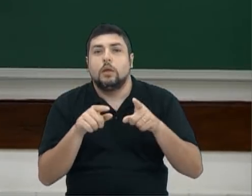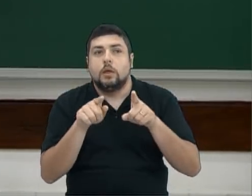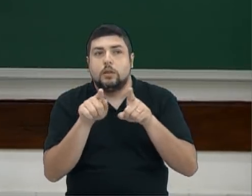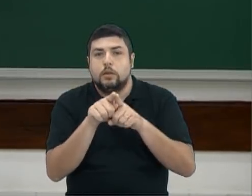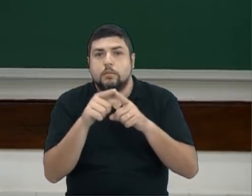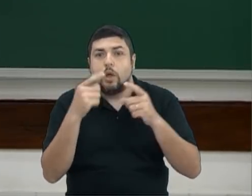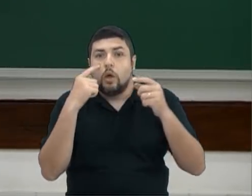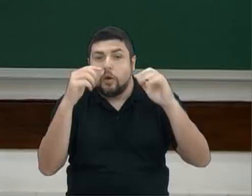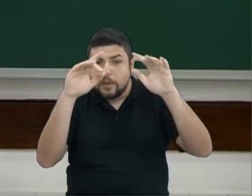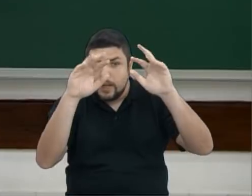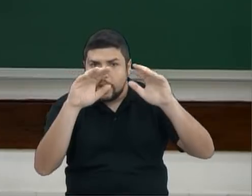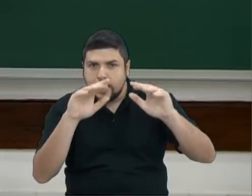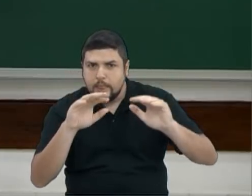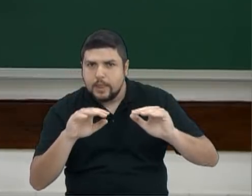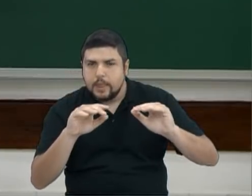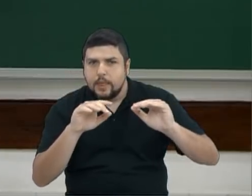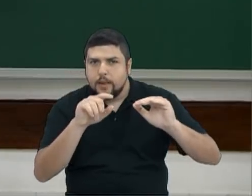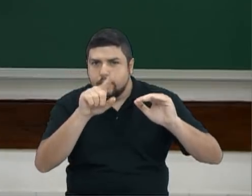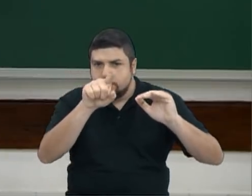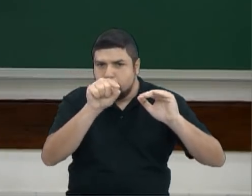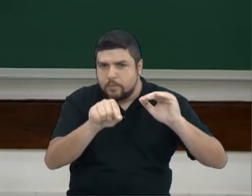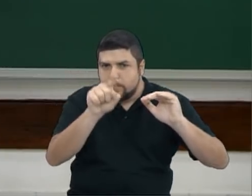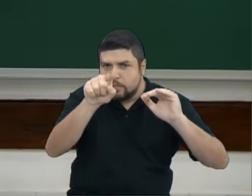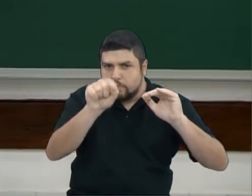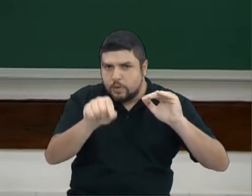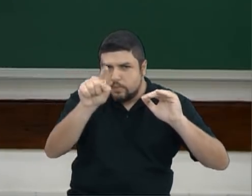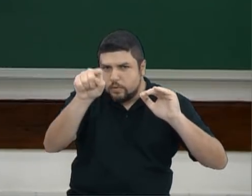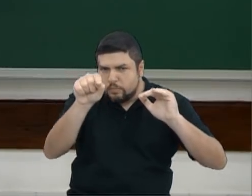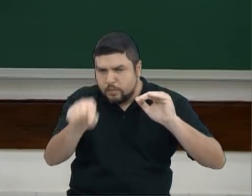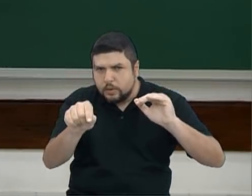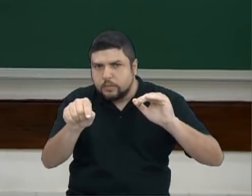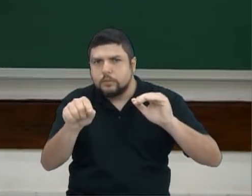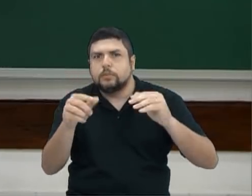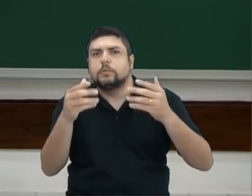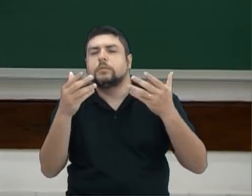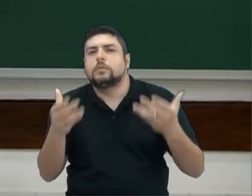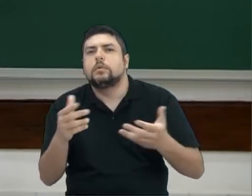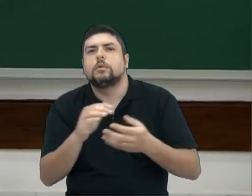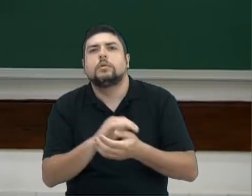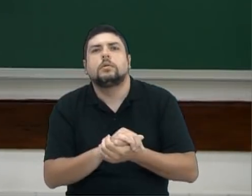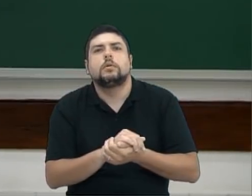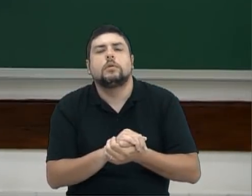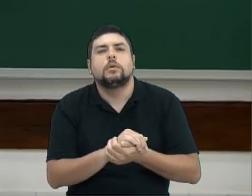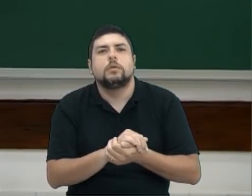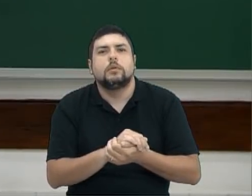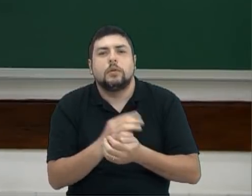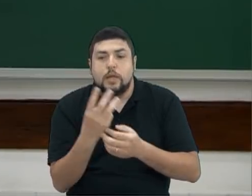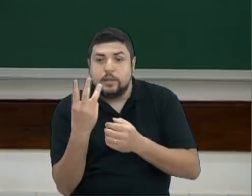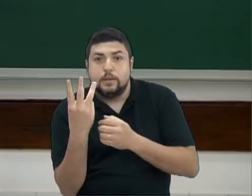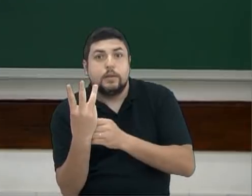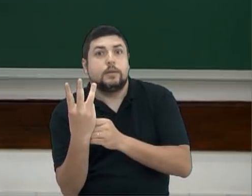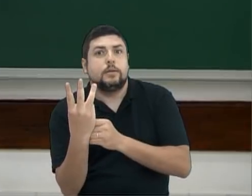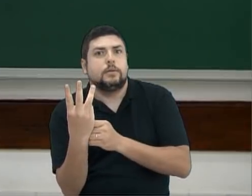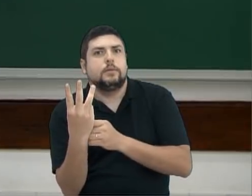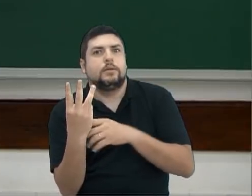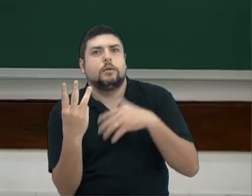3, estão vindo, é ótimo, estão vindo, mas estão vendo? Aqui tem 3. Então,